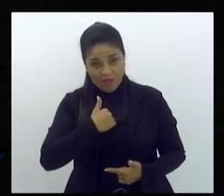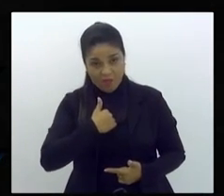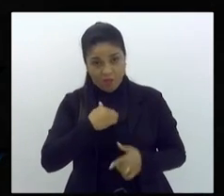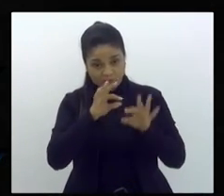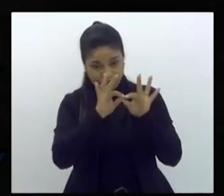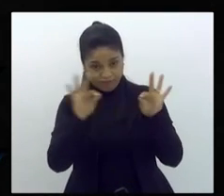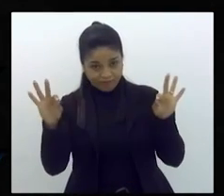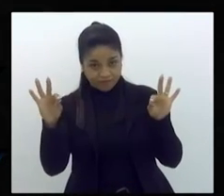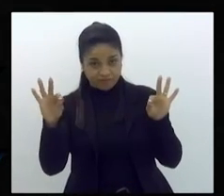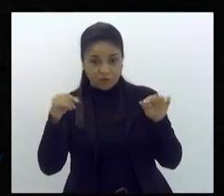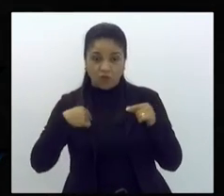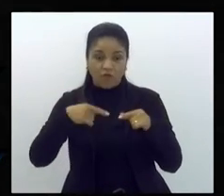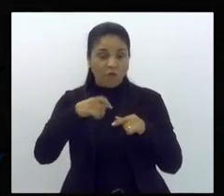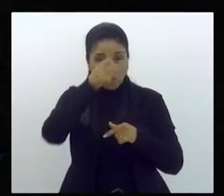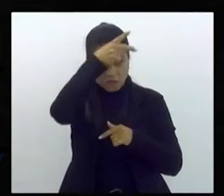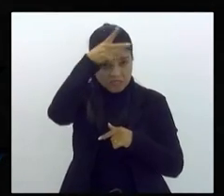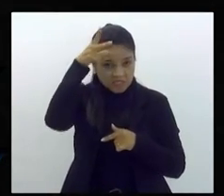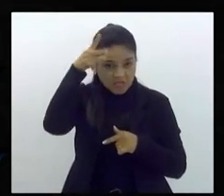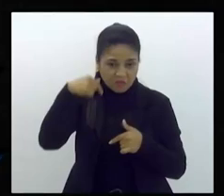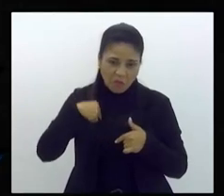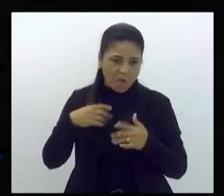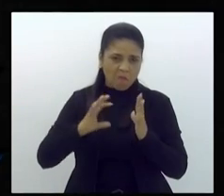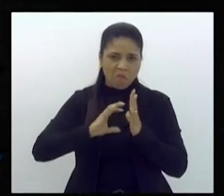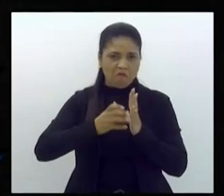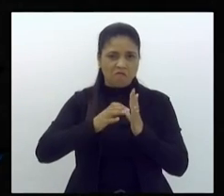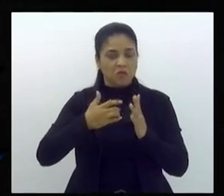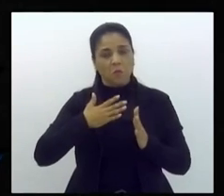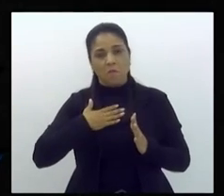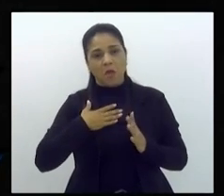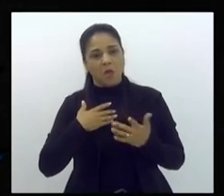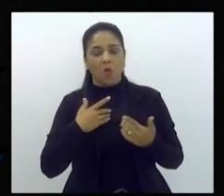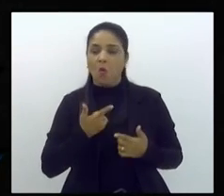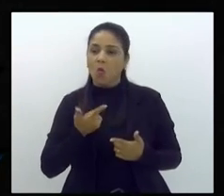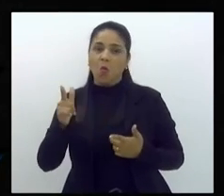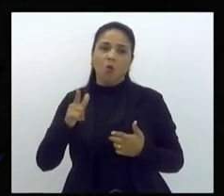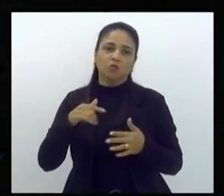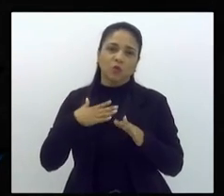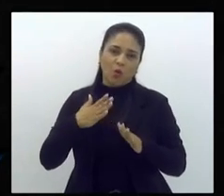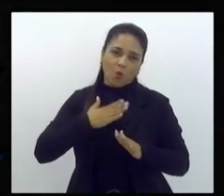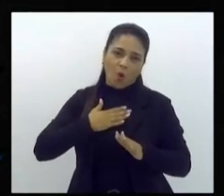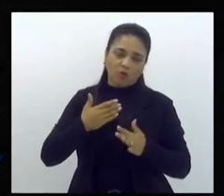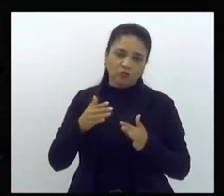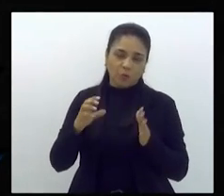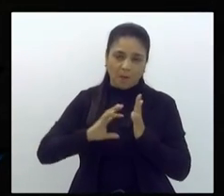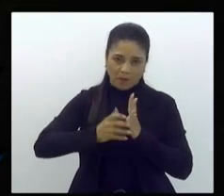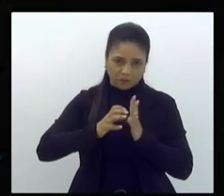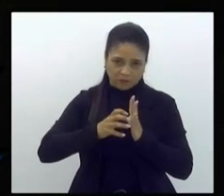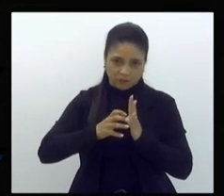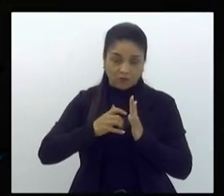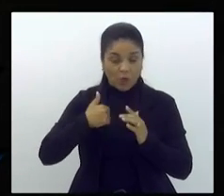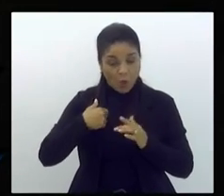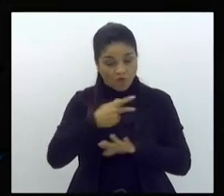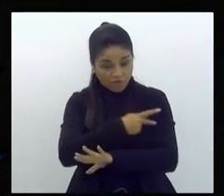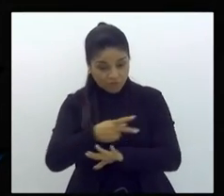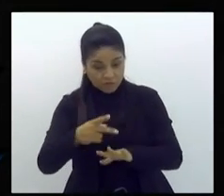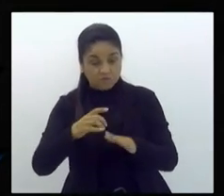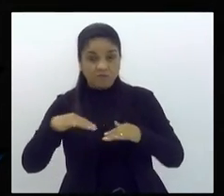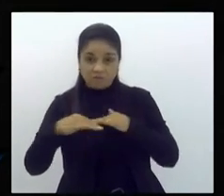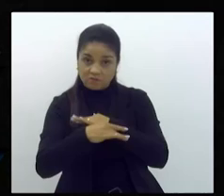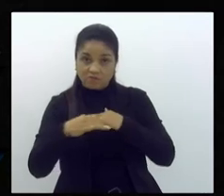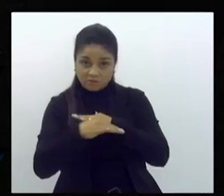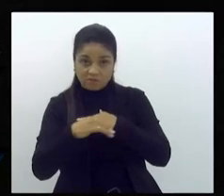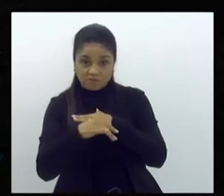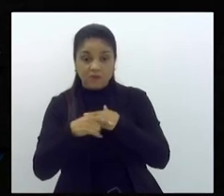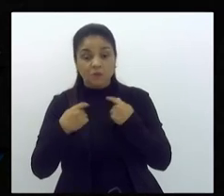porque o prefeito é do meu partido ou de um partido simpático não eu vou na cidade Porque o povo da cidade